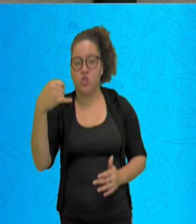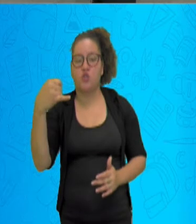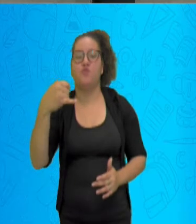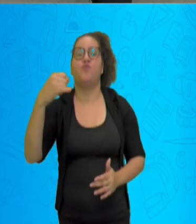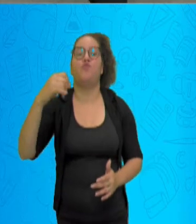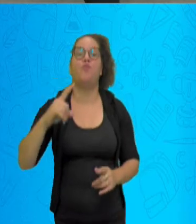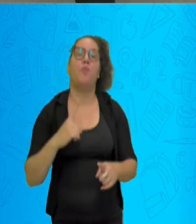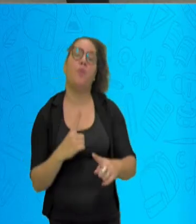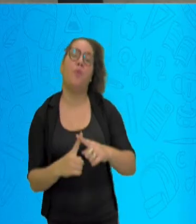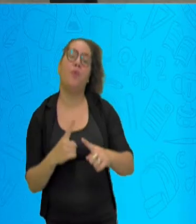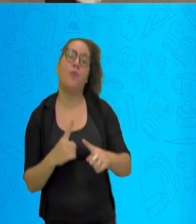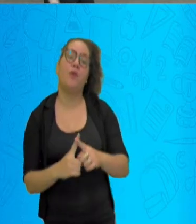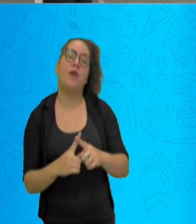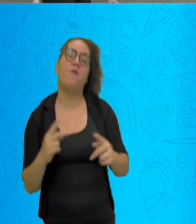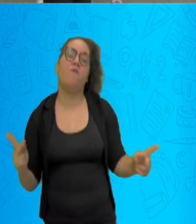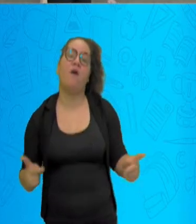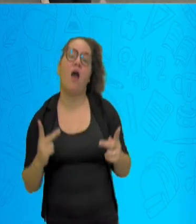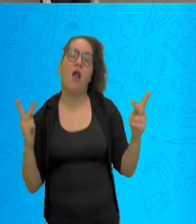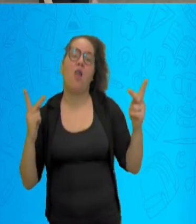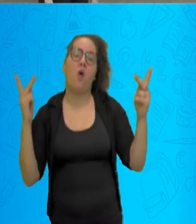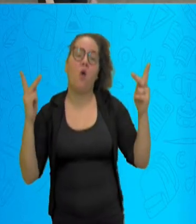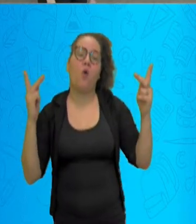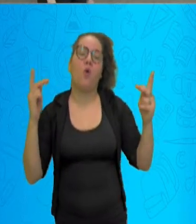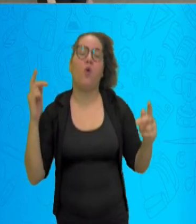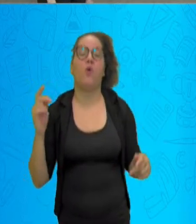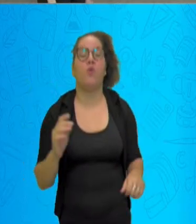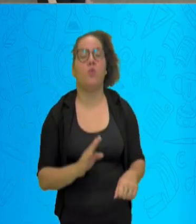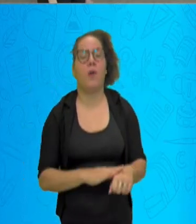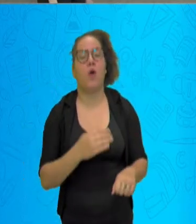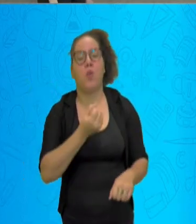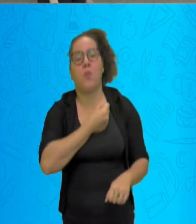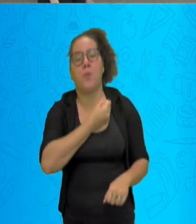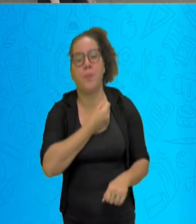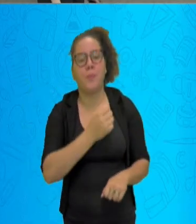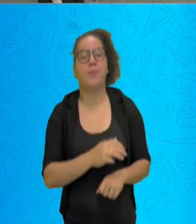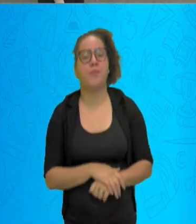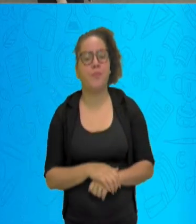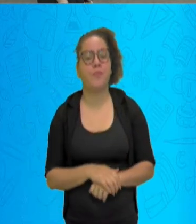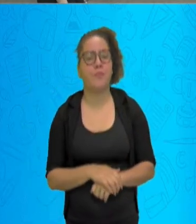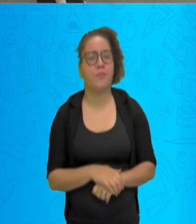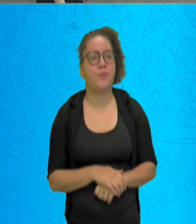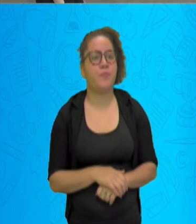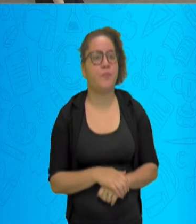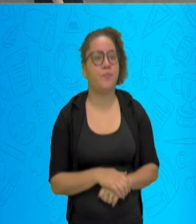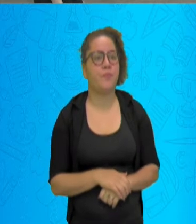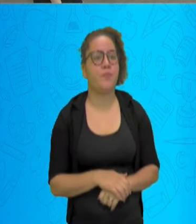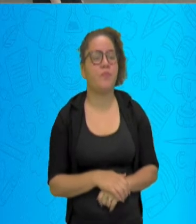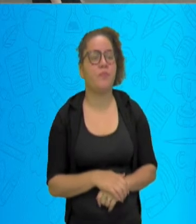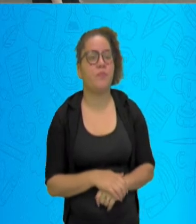negativo, porque é o sinal do numeral 10. Ok?